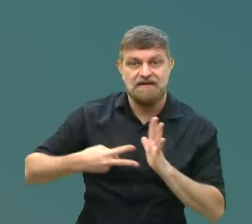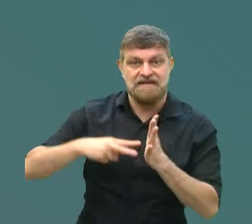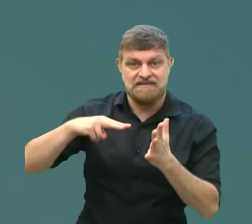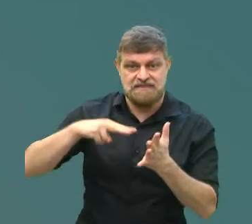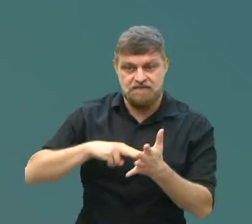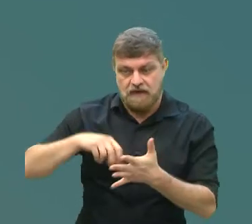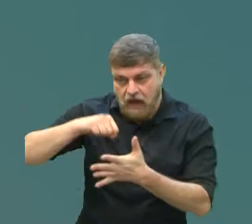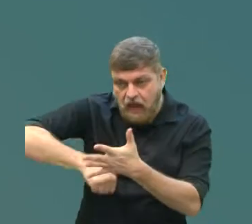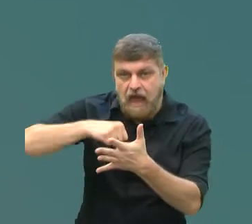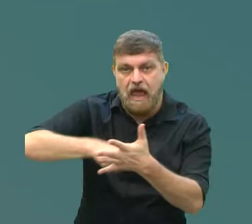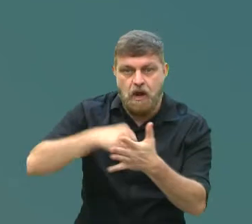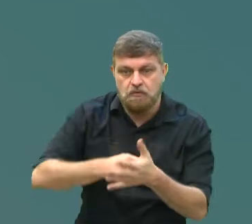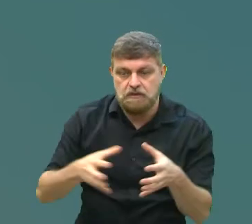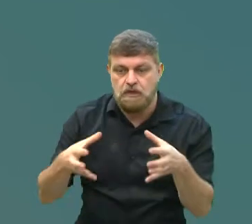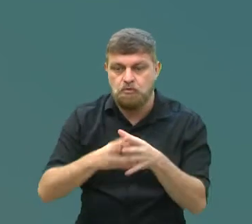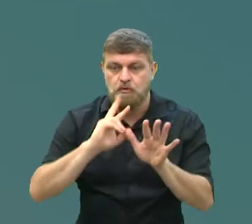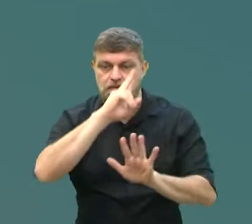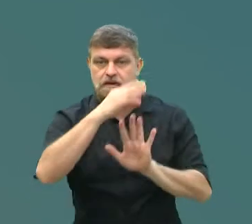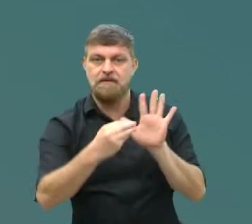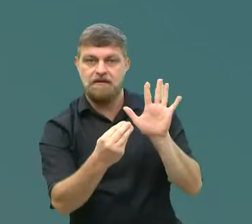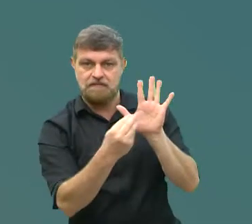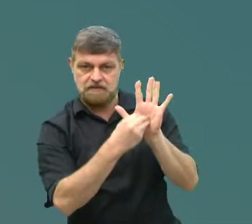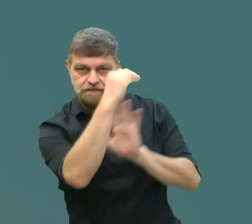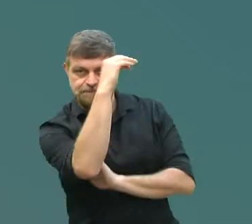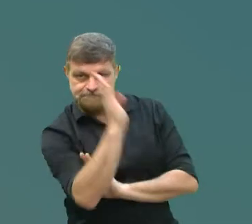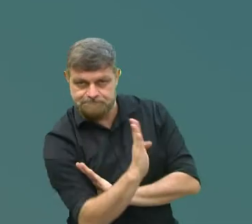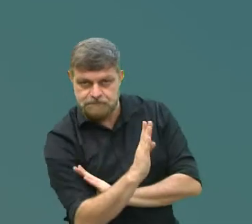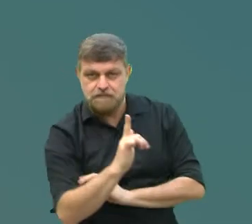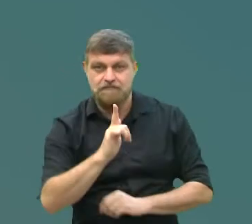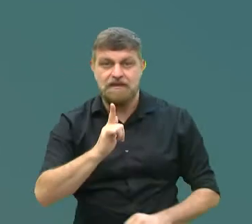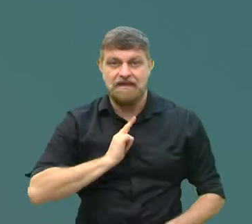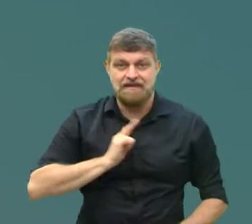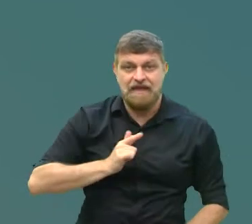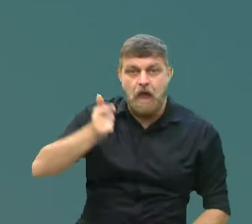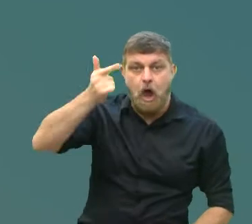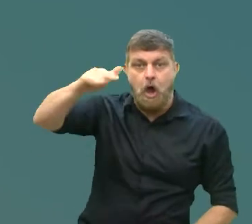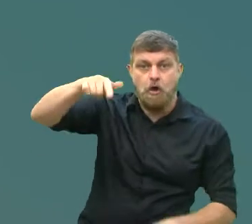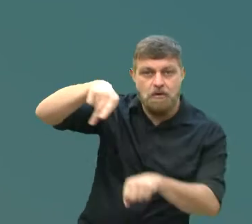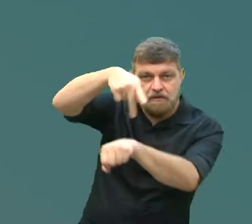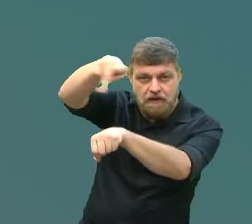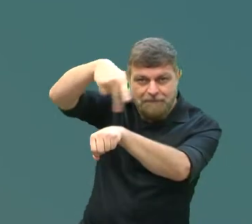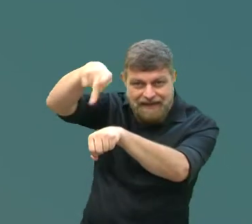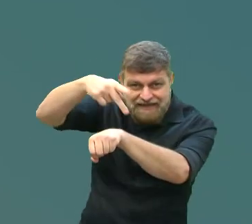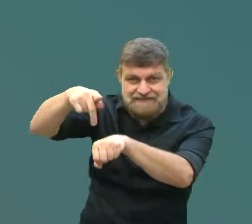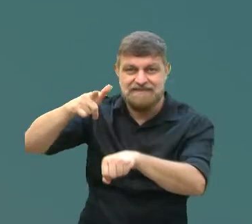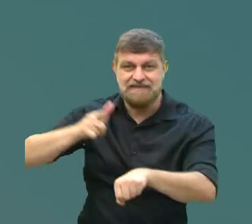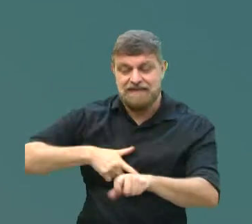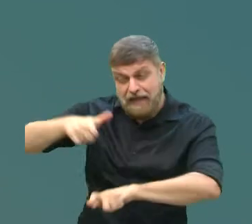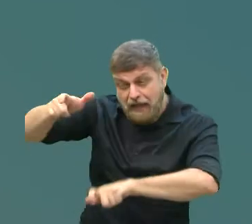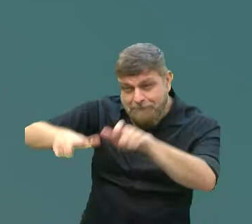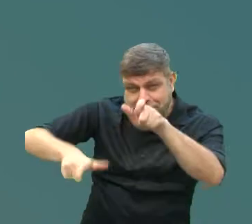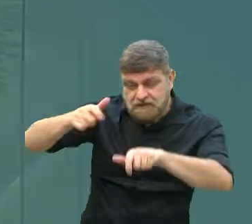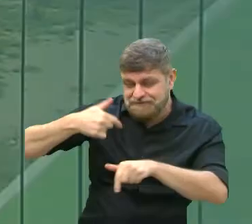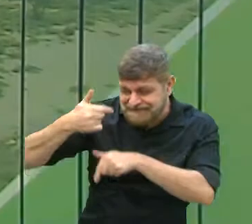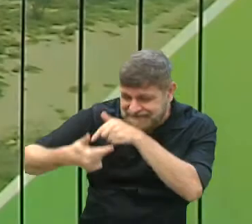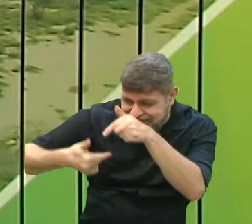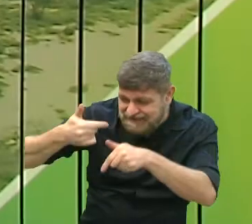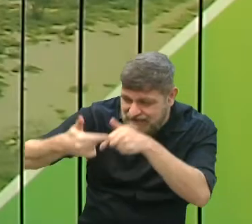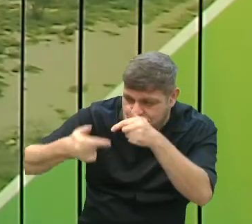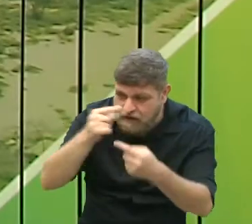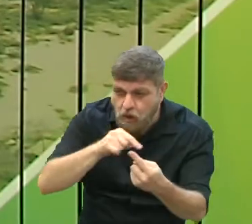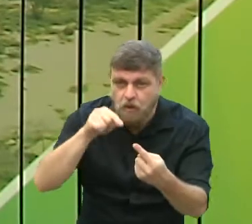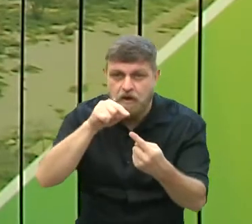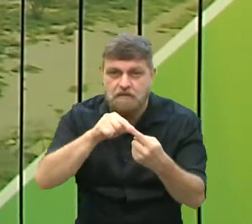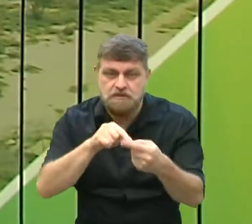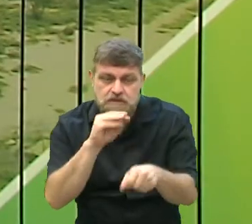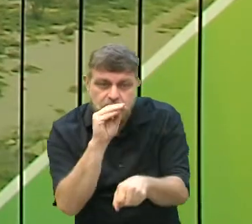ambientalista brasileiro. E aí existe aí pelos bastidores afora do Brasil uma rede imensa de pessoas trabalhando para